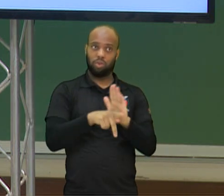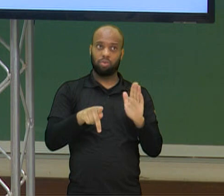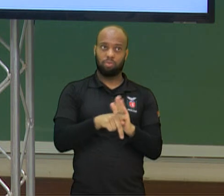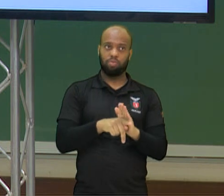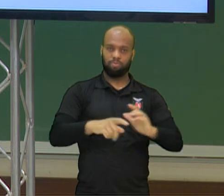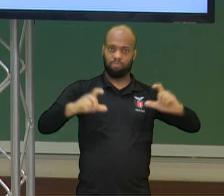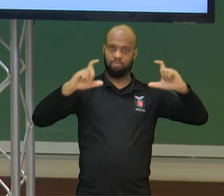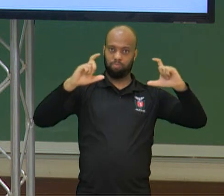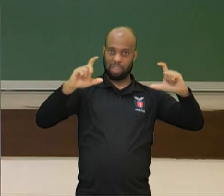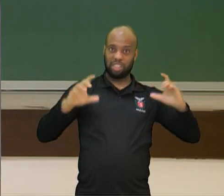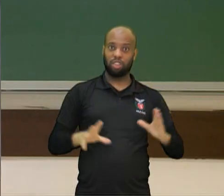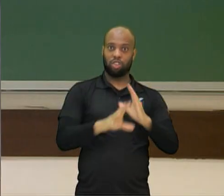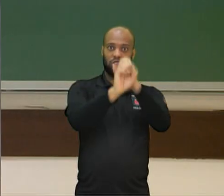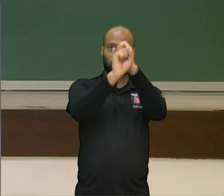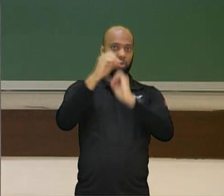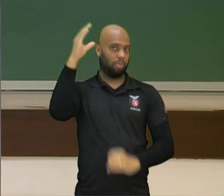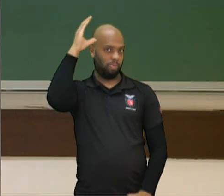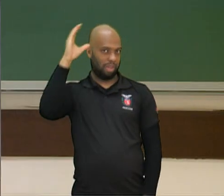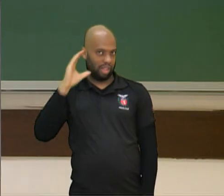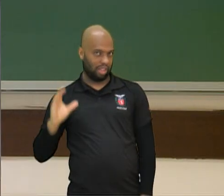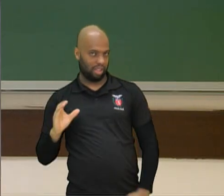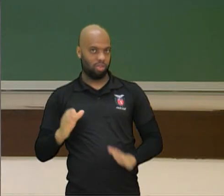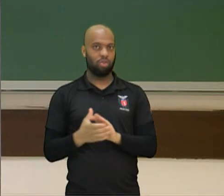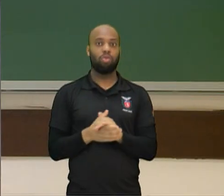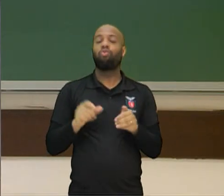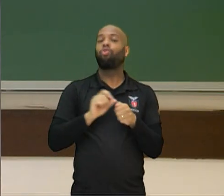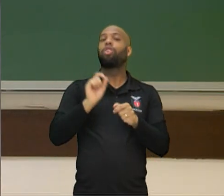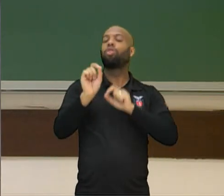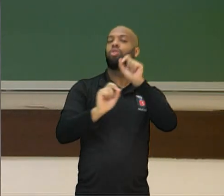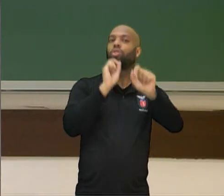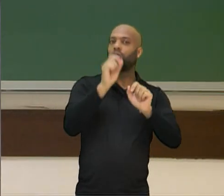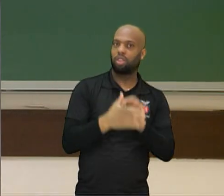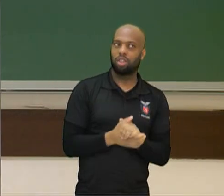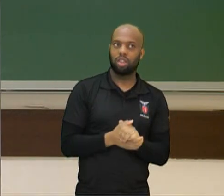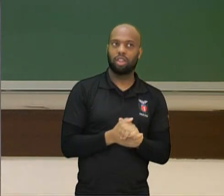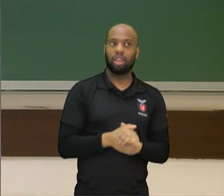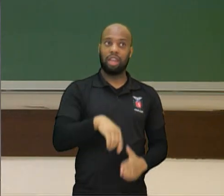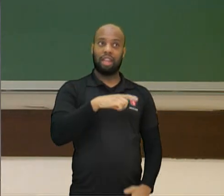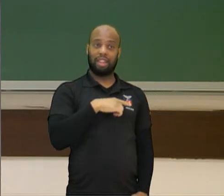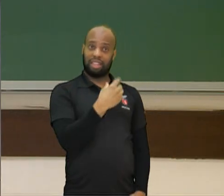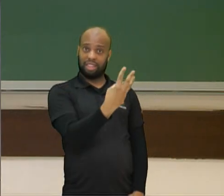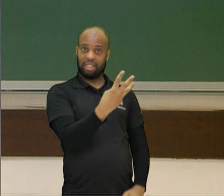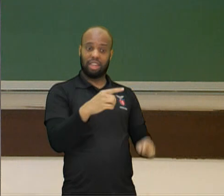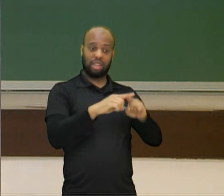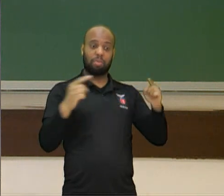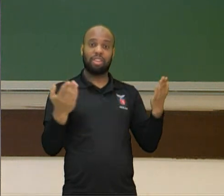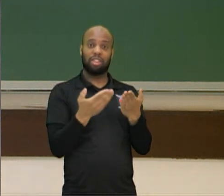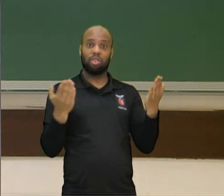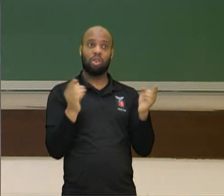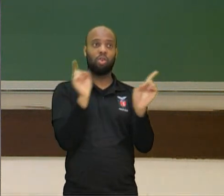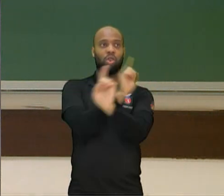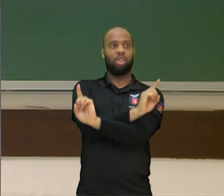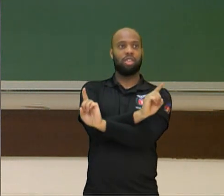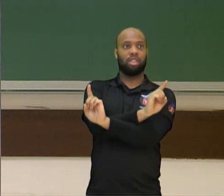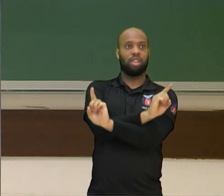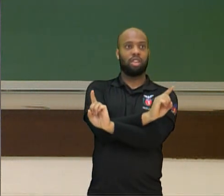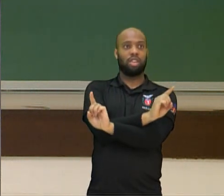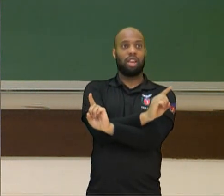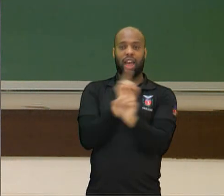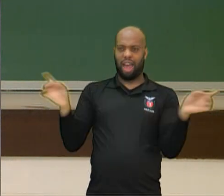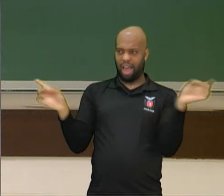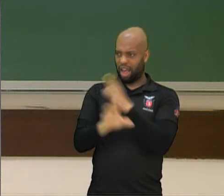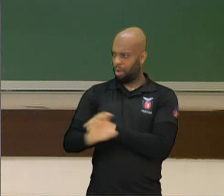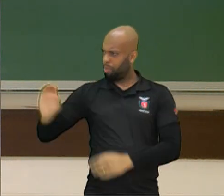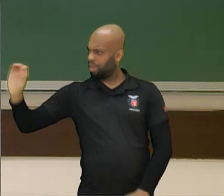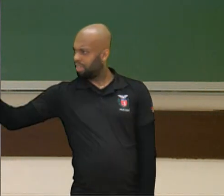o que eu vou fazer? Vou pegar o meu 3, mas agora eu vou começar ao contrário. Eu terminei com